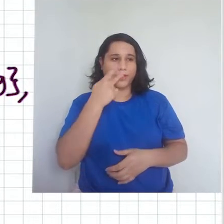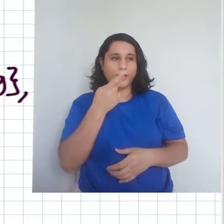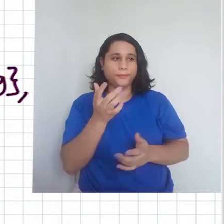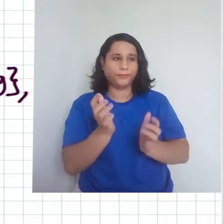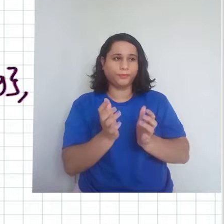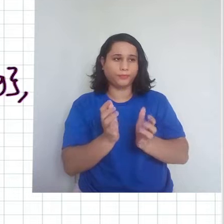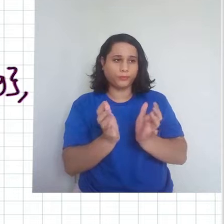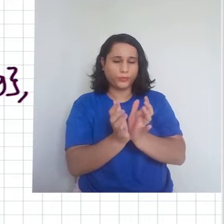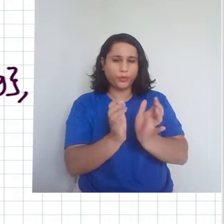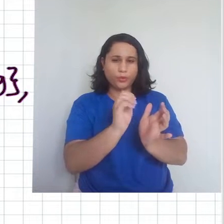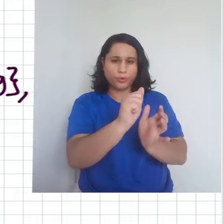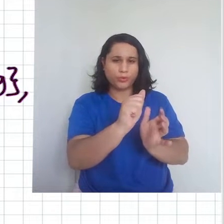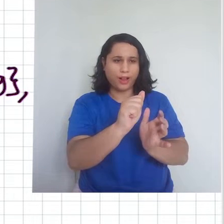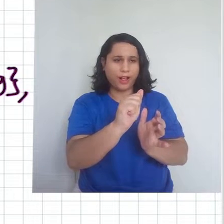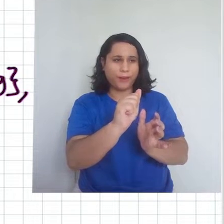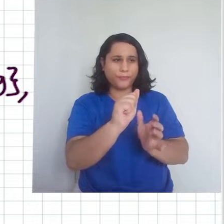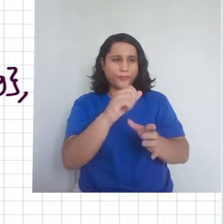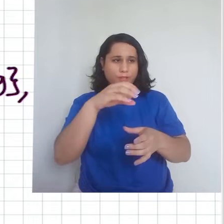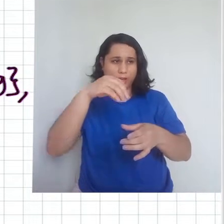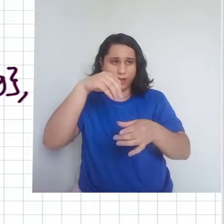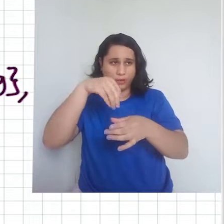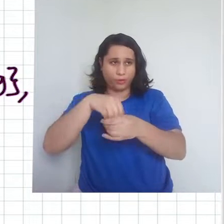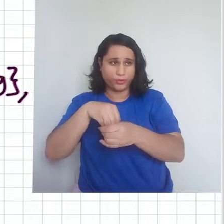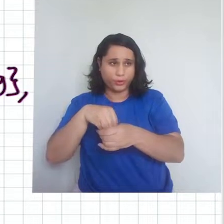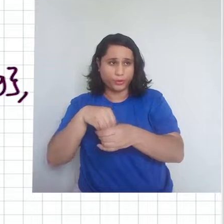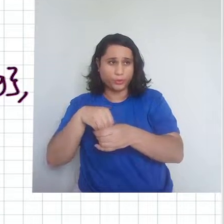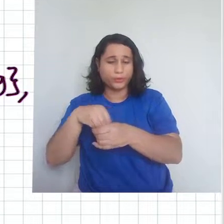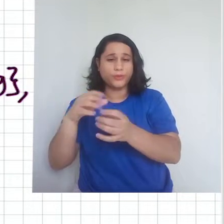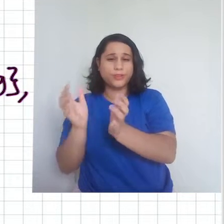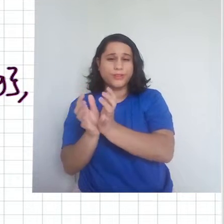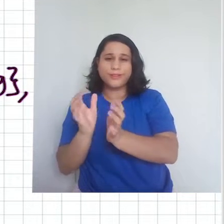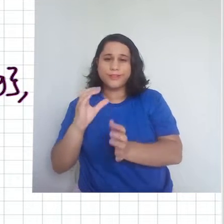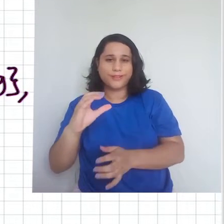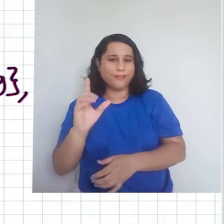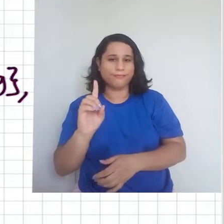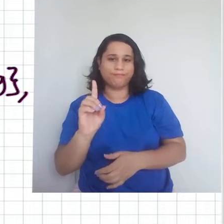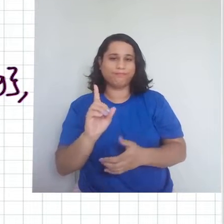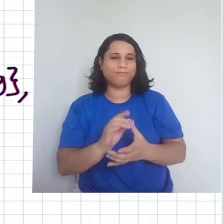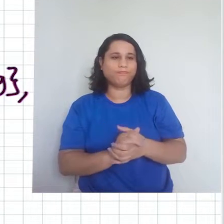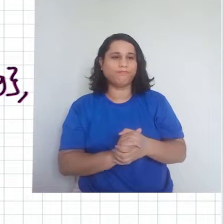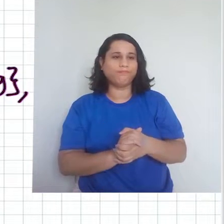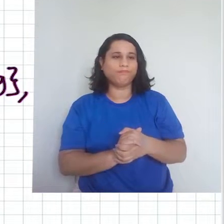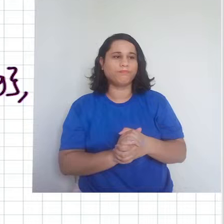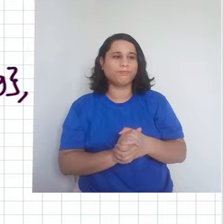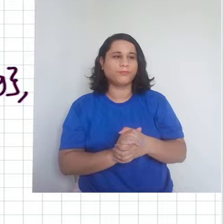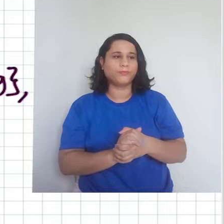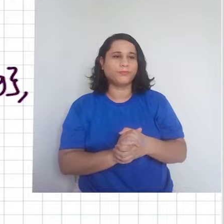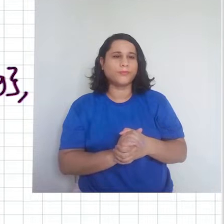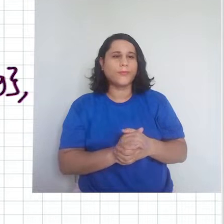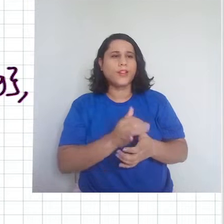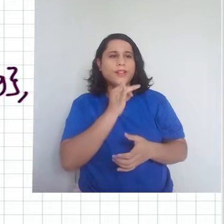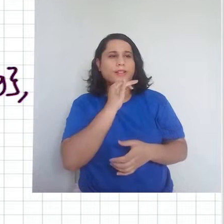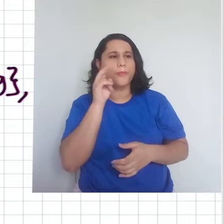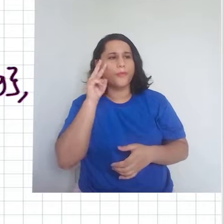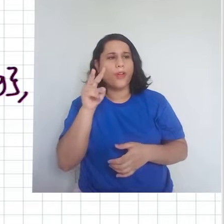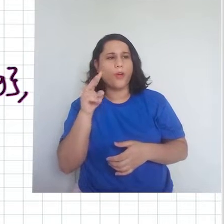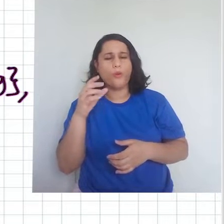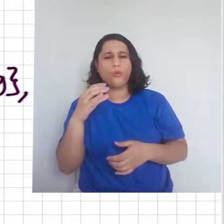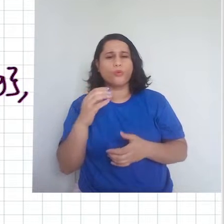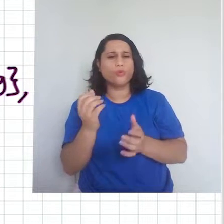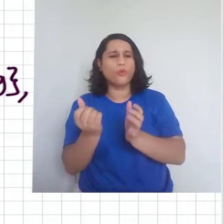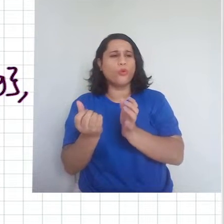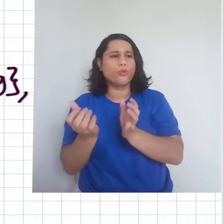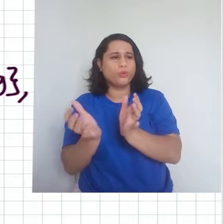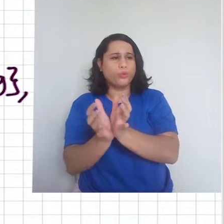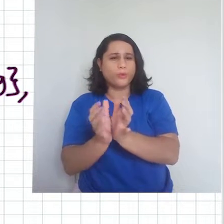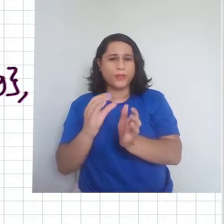A não está dentro de C. Quem é o conjunto C? Esse conjunto enorme que vocês têm aí ao lado.